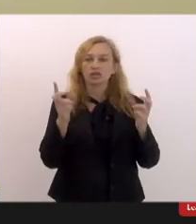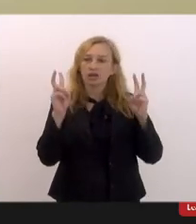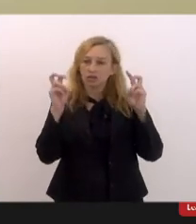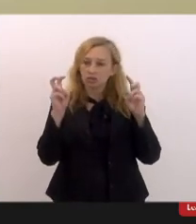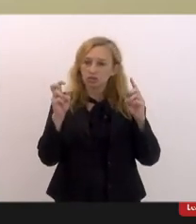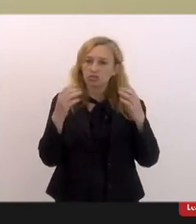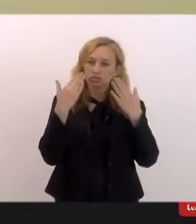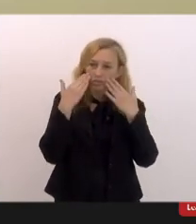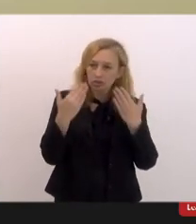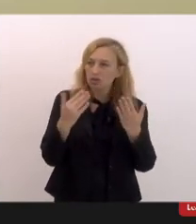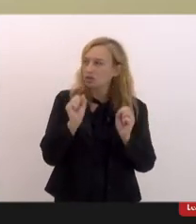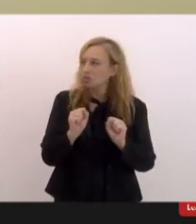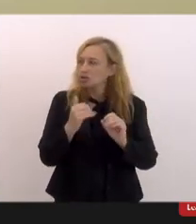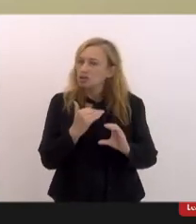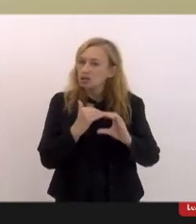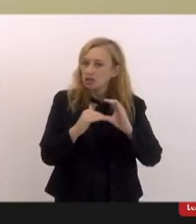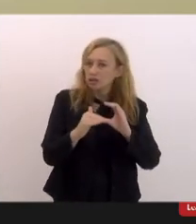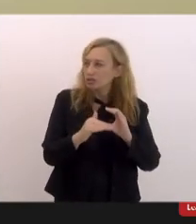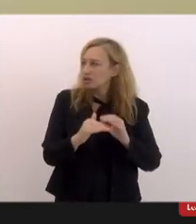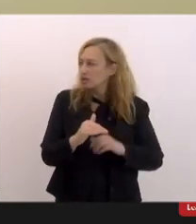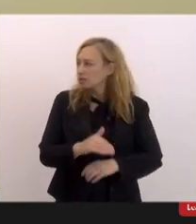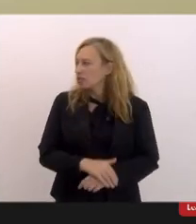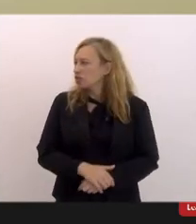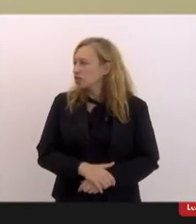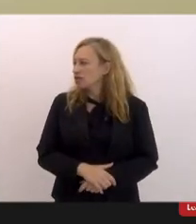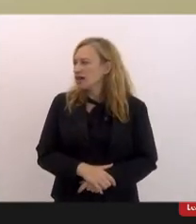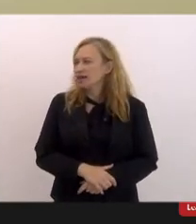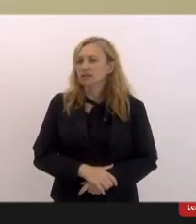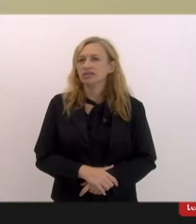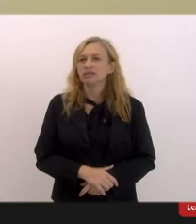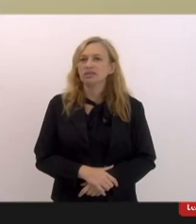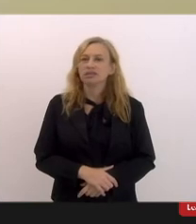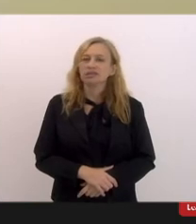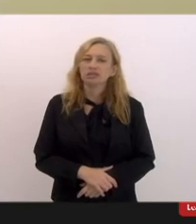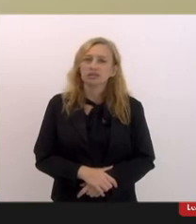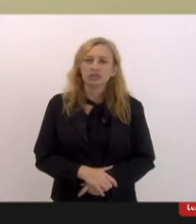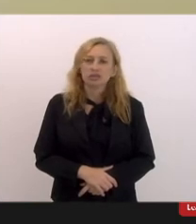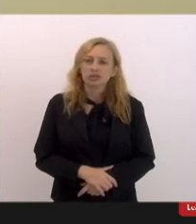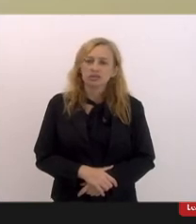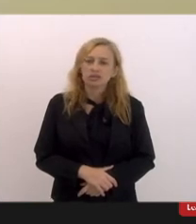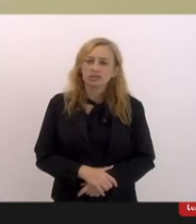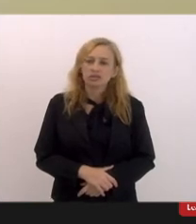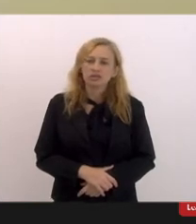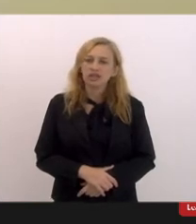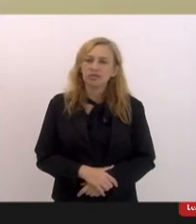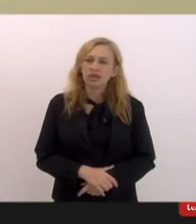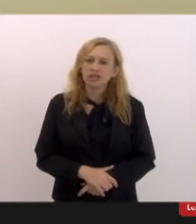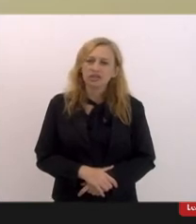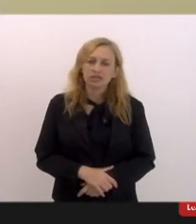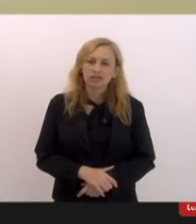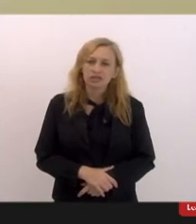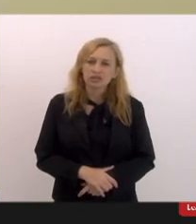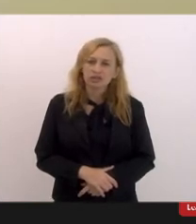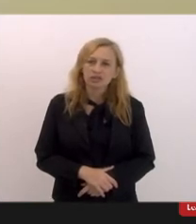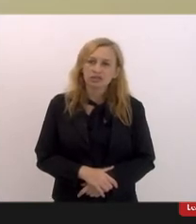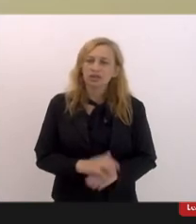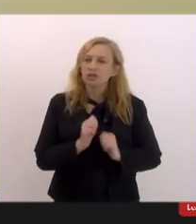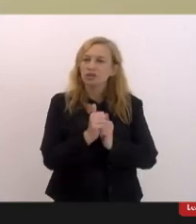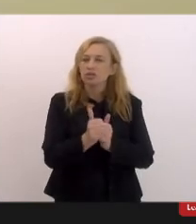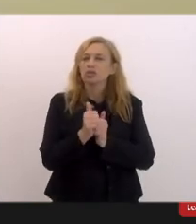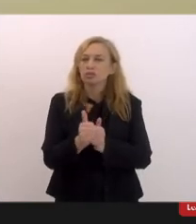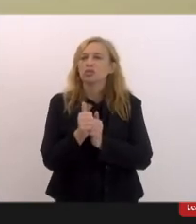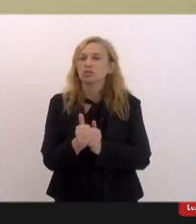Pode encaminhar para o gabinete do secretário. Né? A gente tem tudo anotado, tem uma equipe nossa aqui acompanhando, fazendo